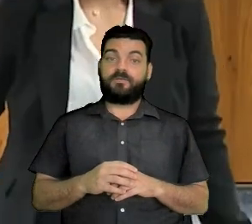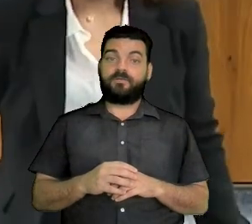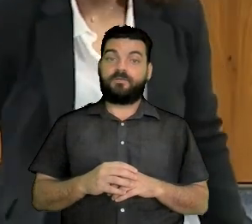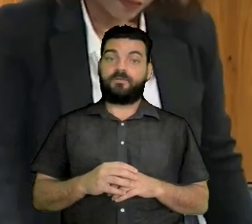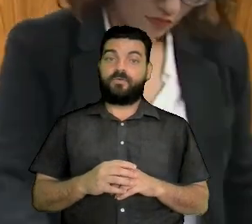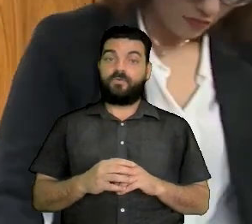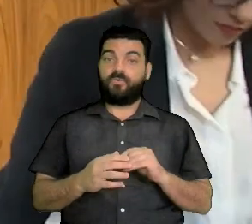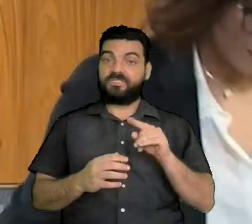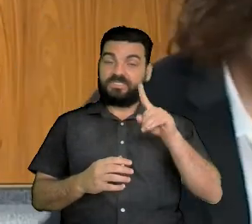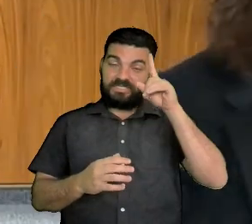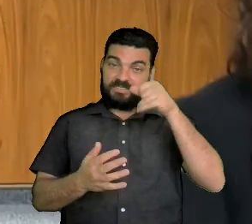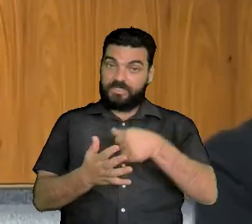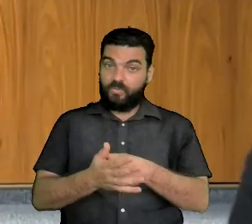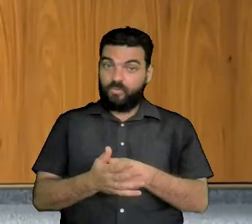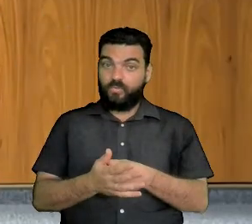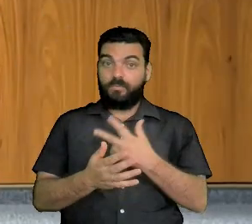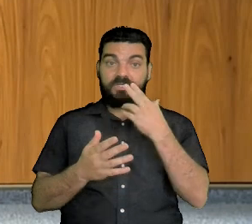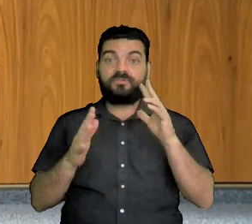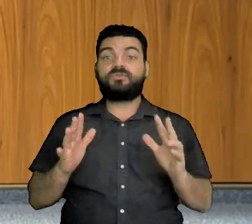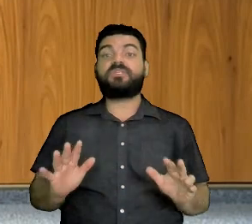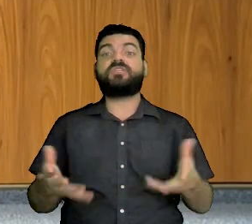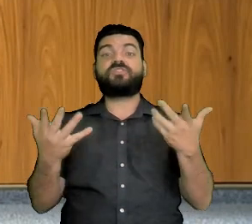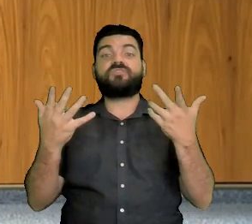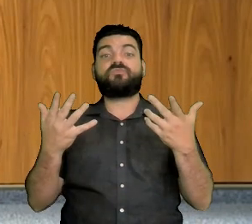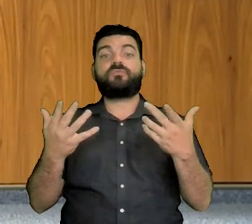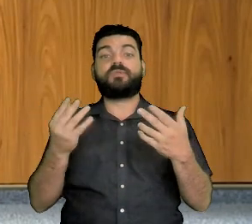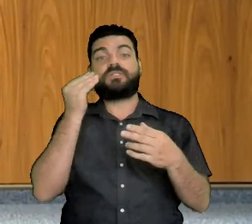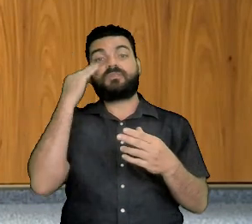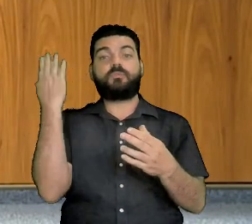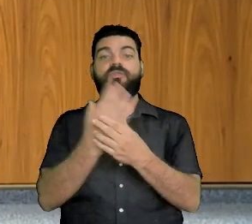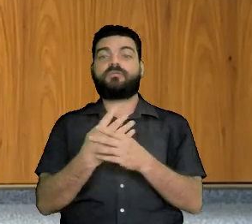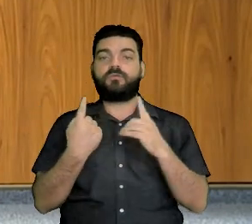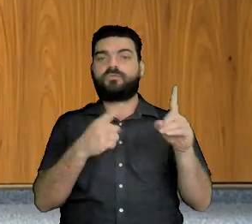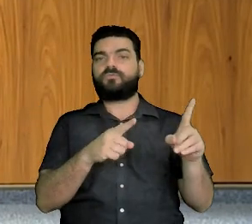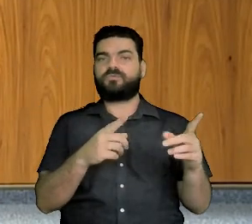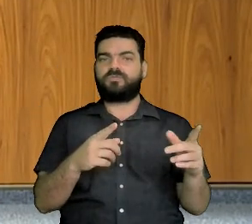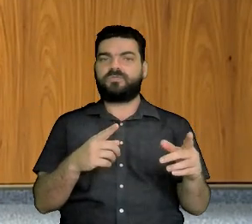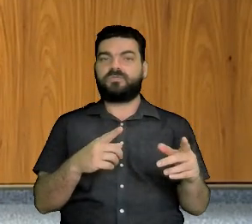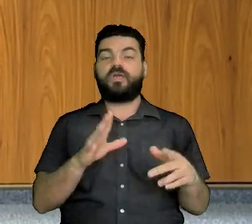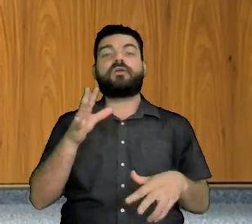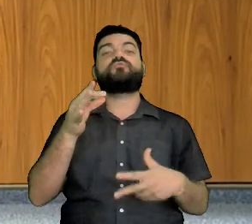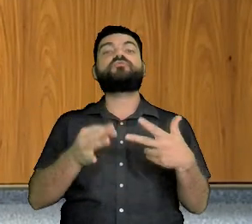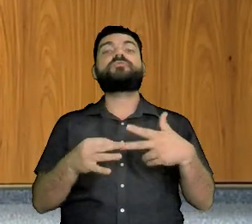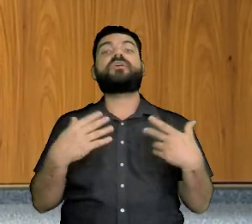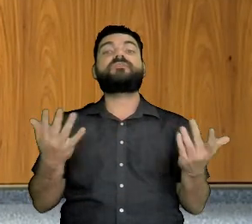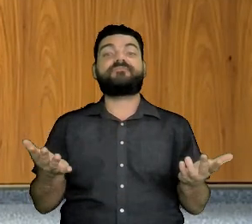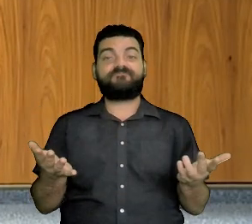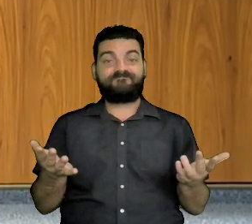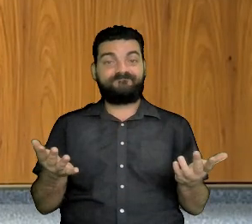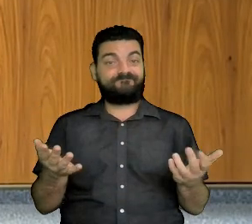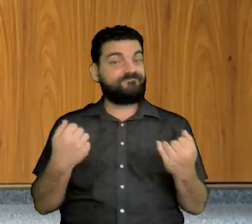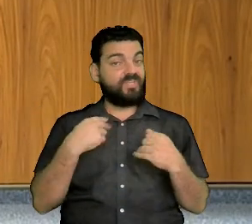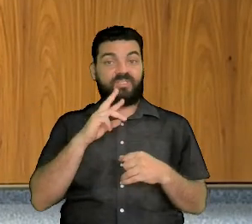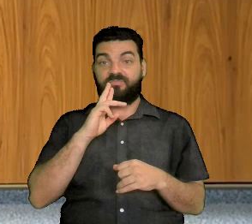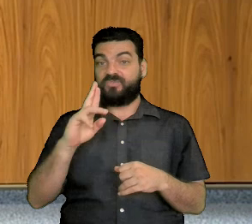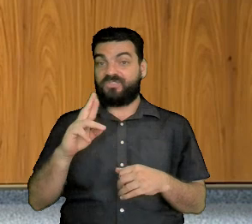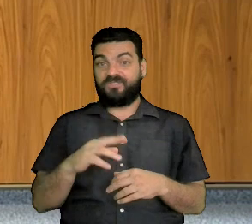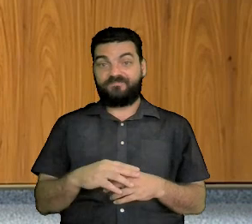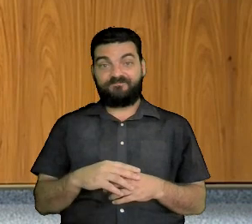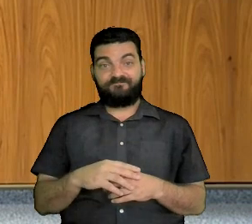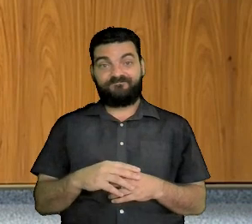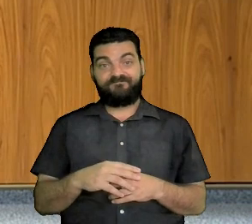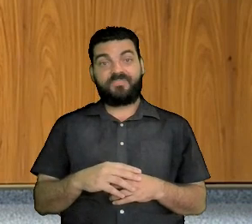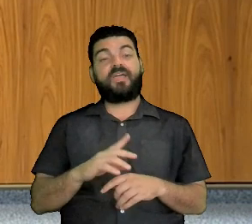administração, decidiu não decidir, mas se tiver ordem judicial, eu cumpro. Ou seja, havia um estímulo à judicialização das demandas. E